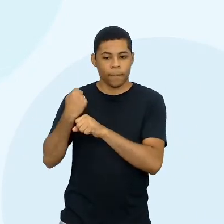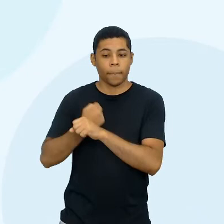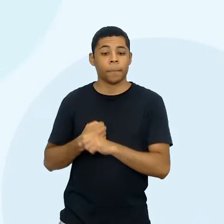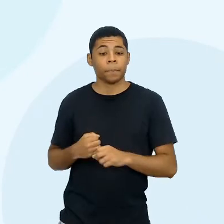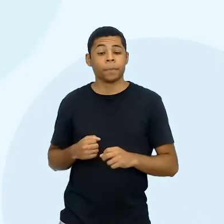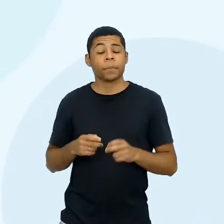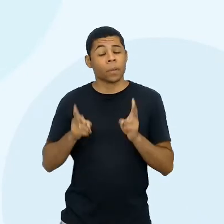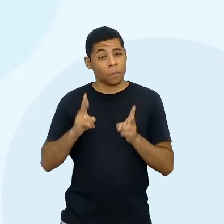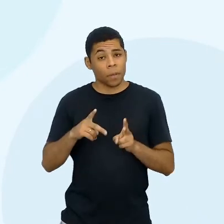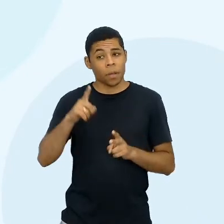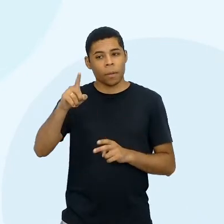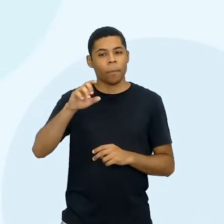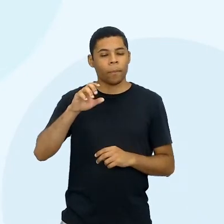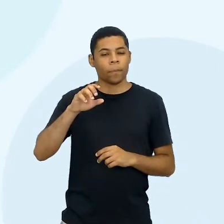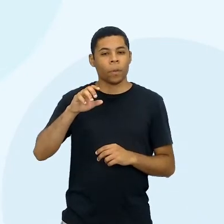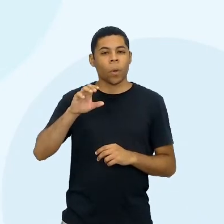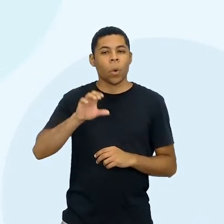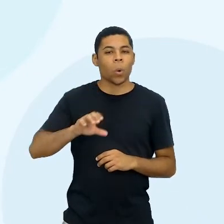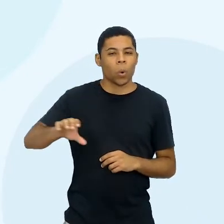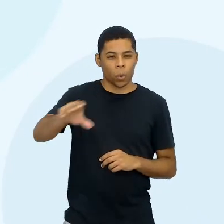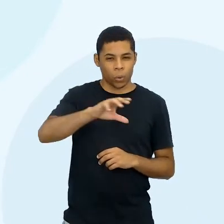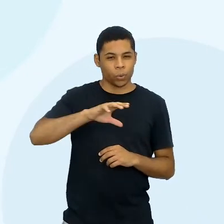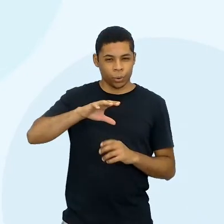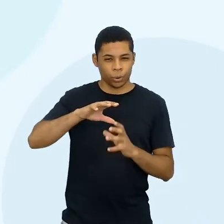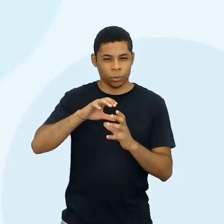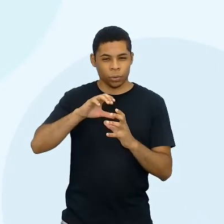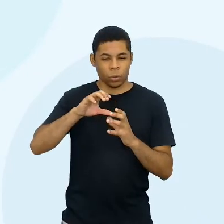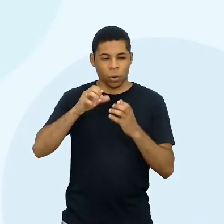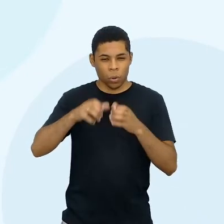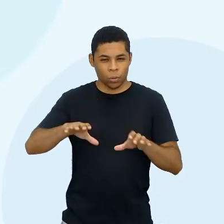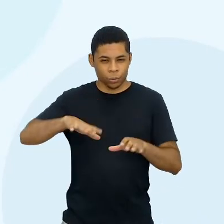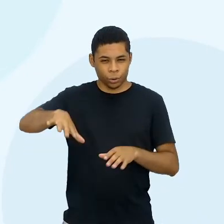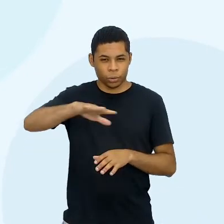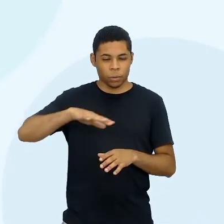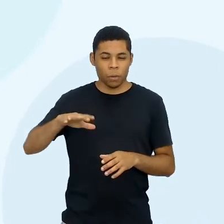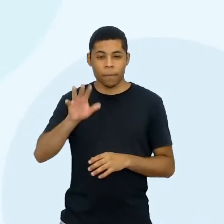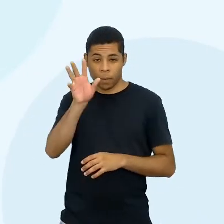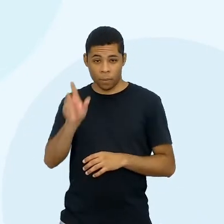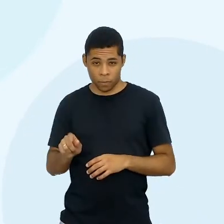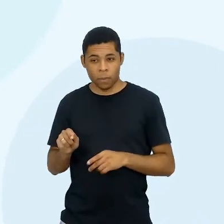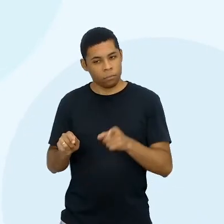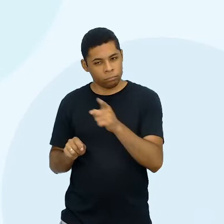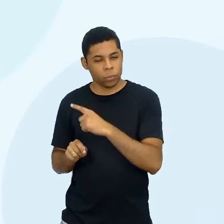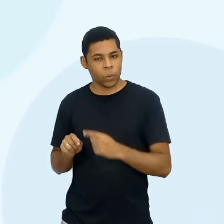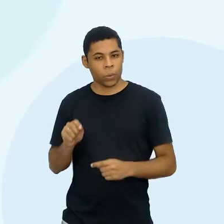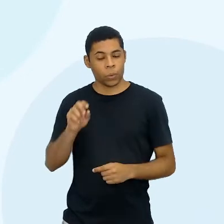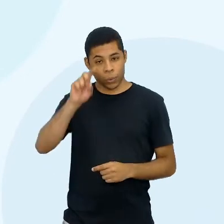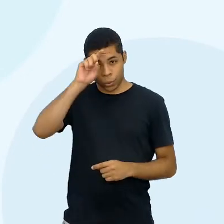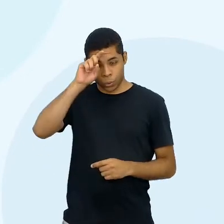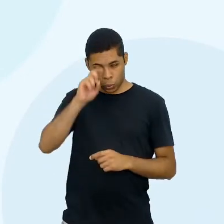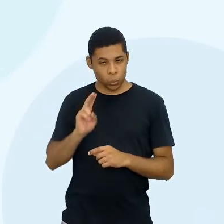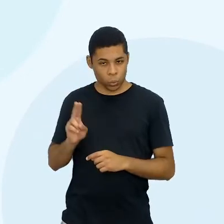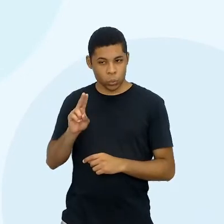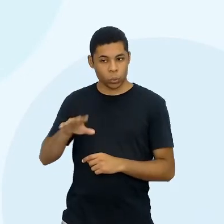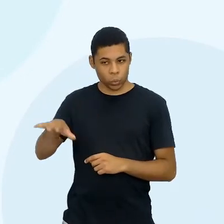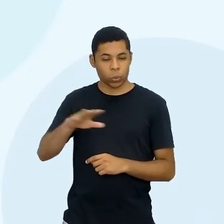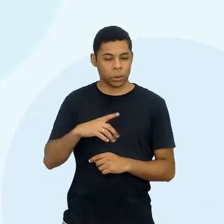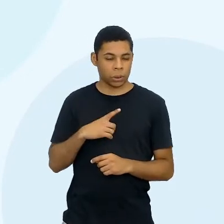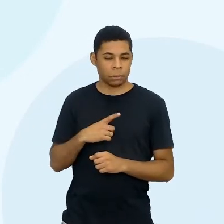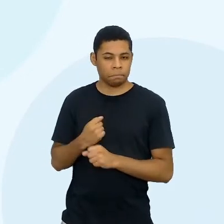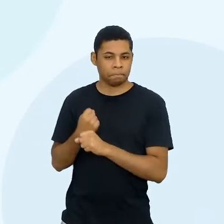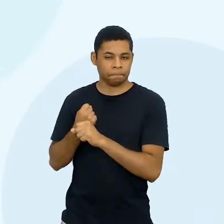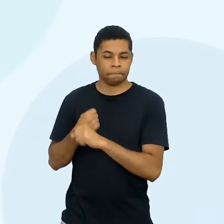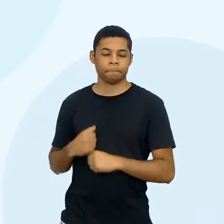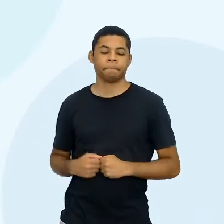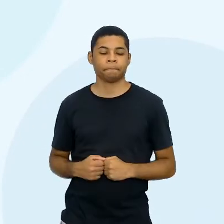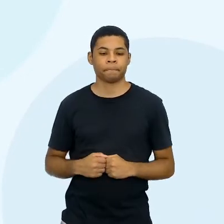do continente africano, né, os egípcios também utilizavam nas suas construções, tá certo? E ele é